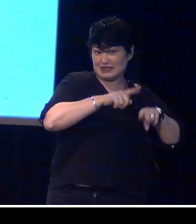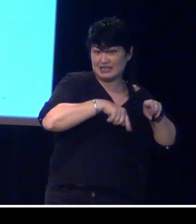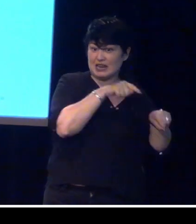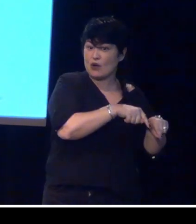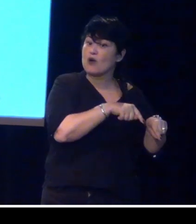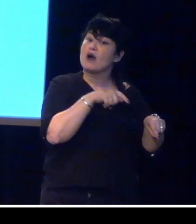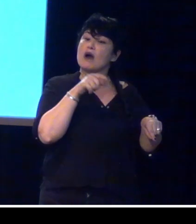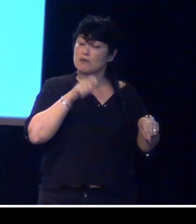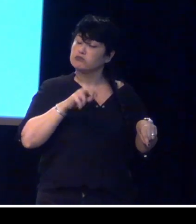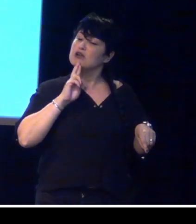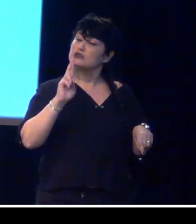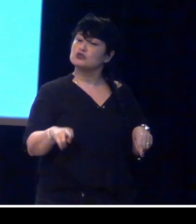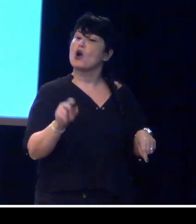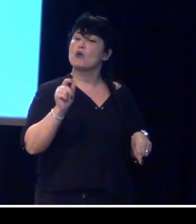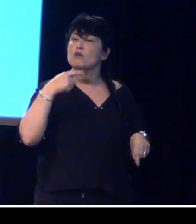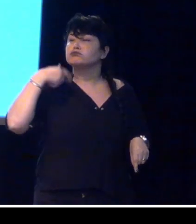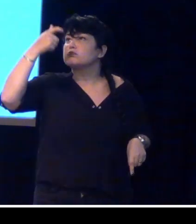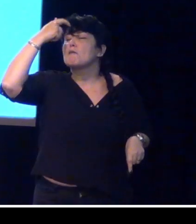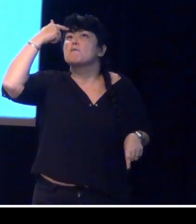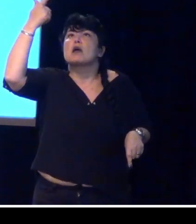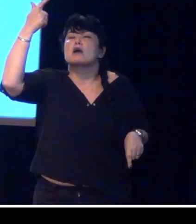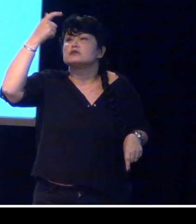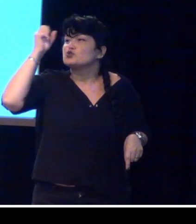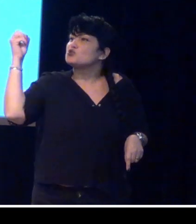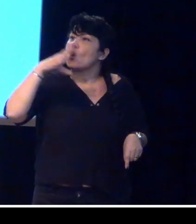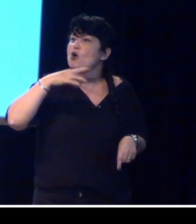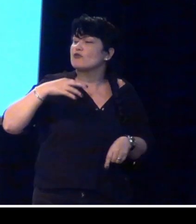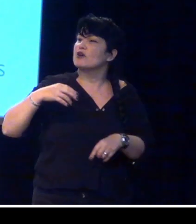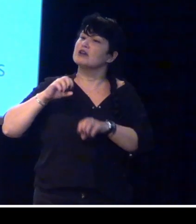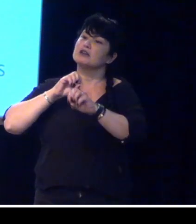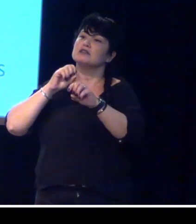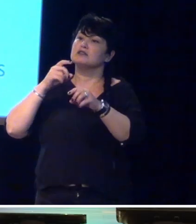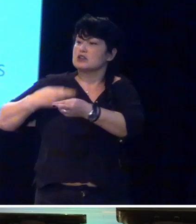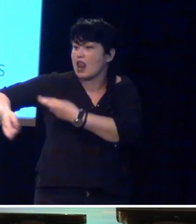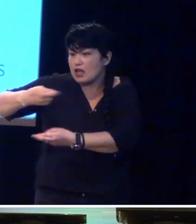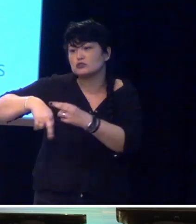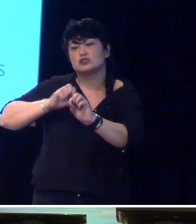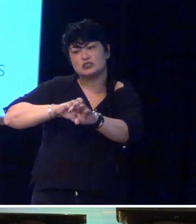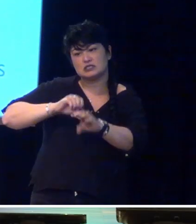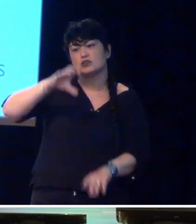nos resultar numa maneira de pensar novas relações de ensino e aprendizagem.